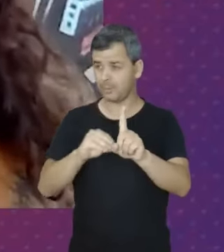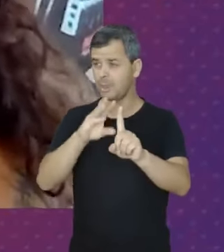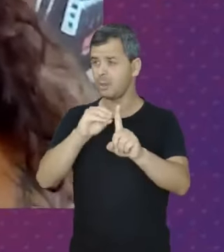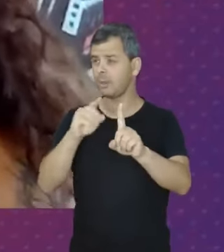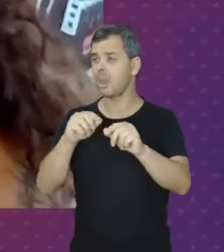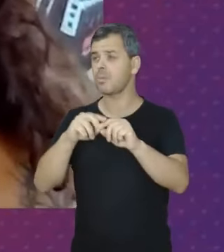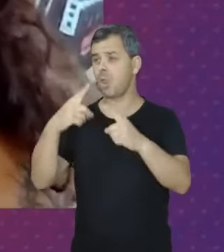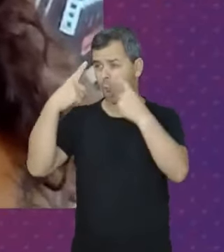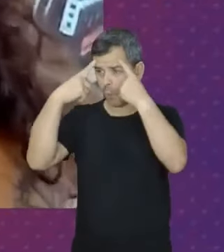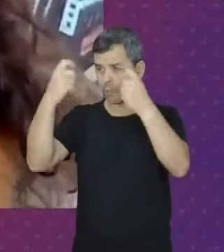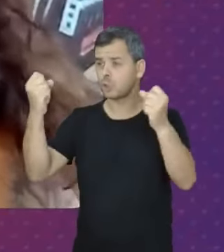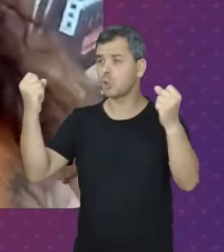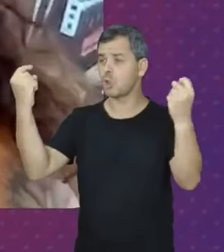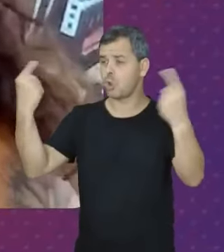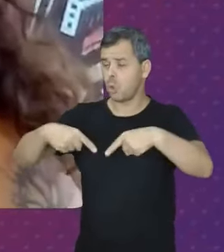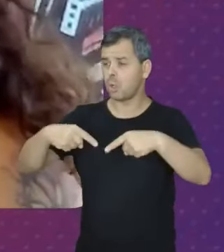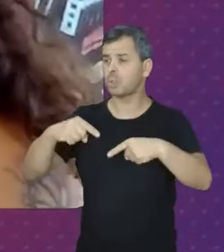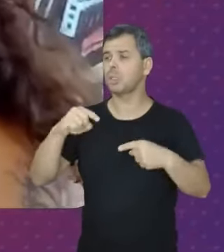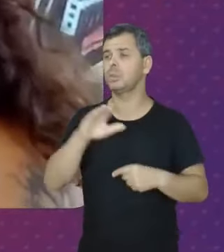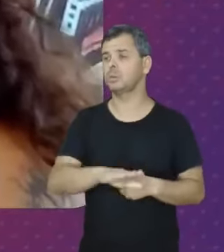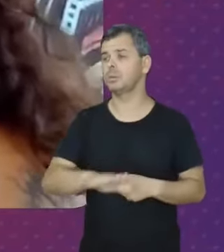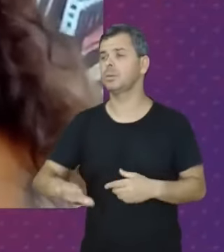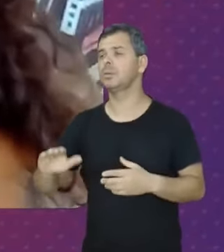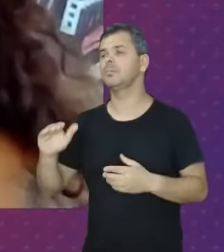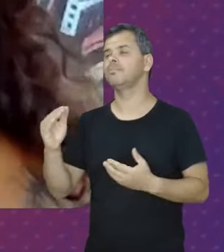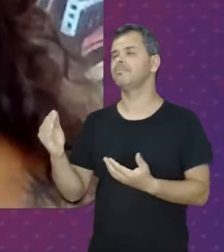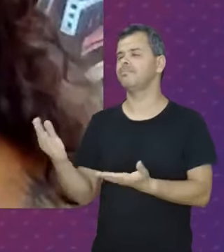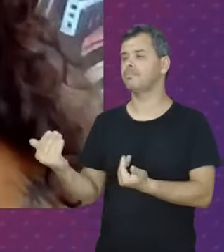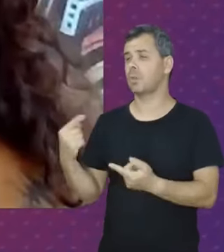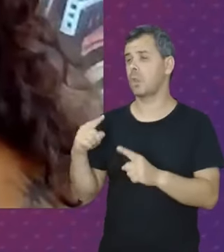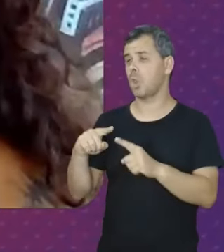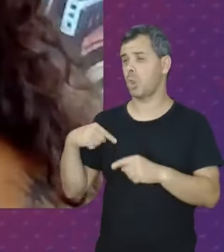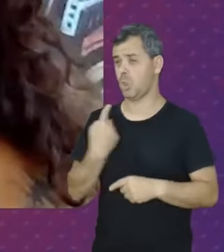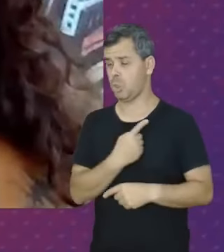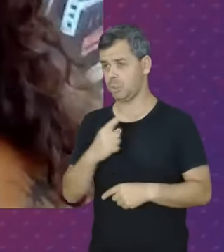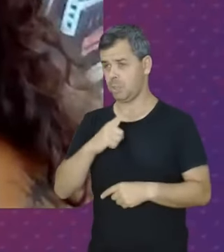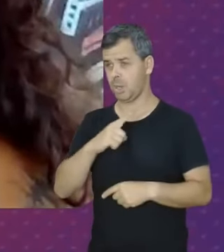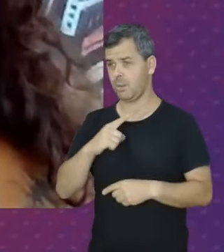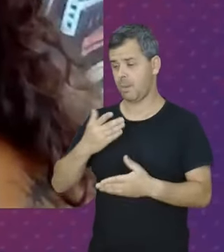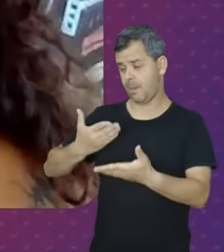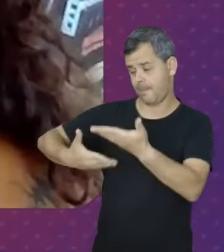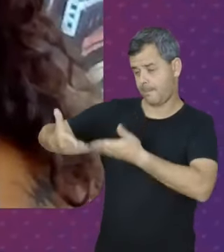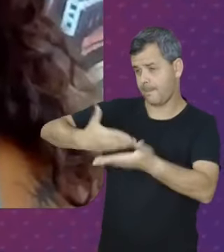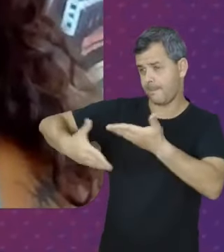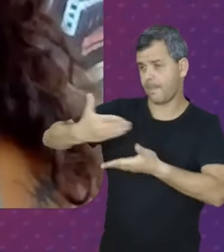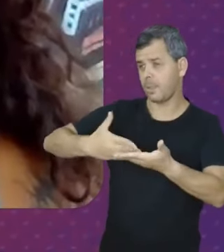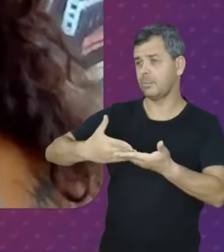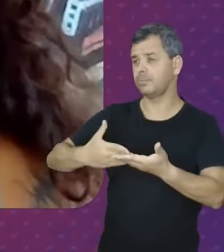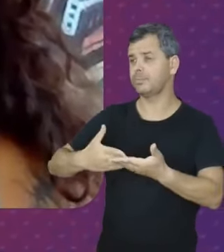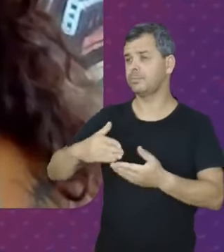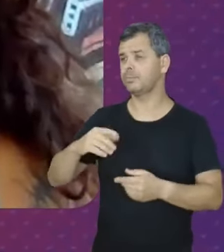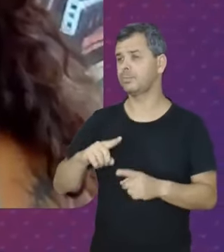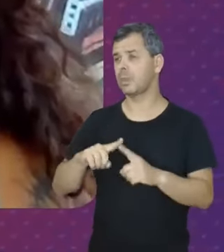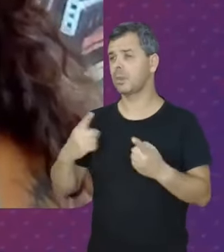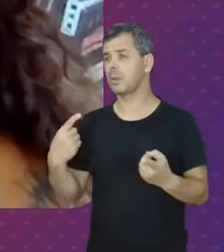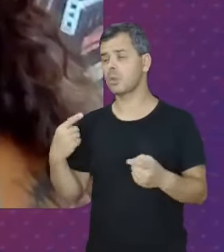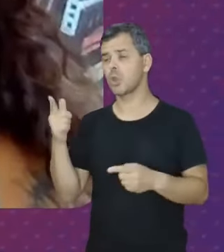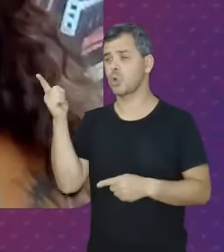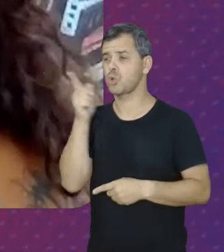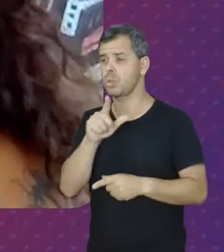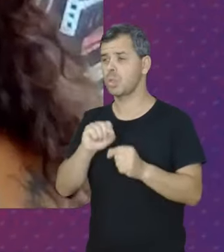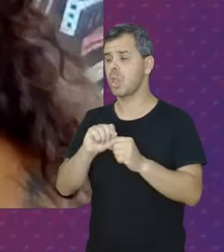e violência contra criança e adolescente. Só que a gente tinha uma demanda do serviço que atendia essas crianças, uma demanda que não